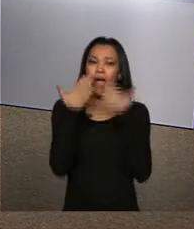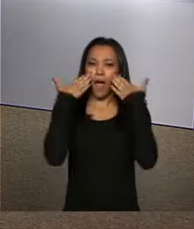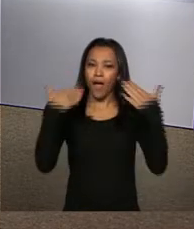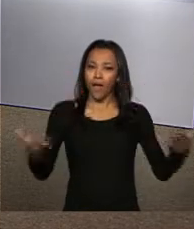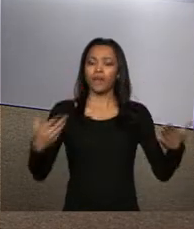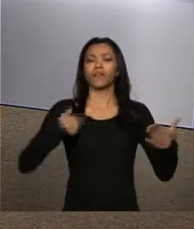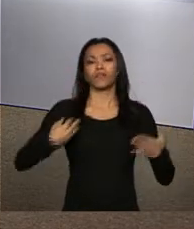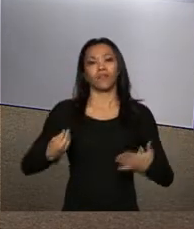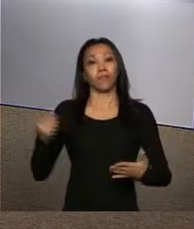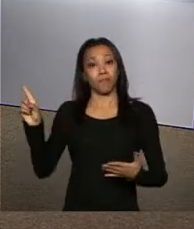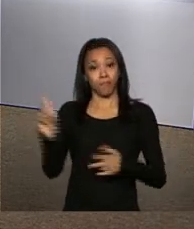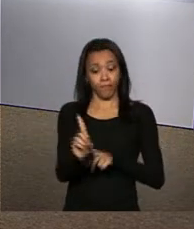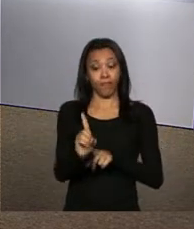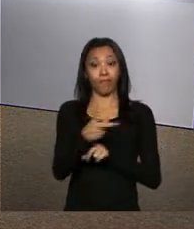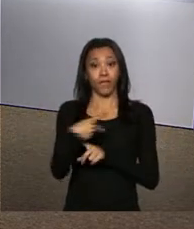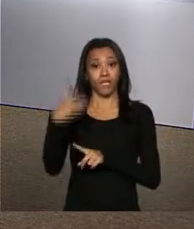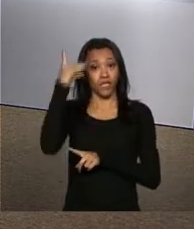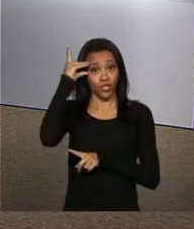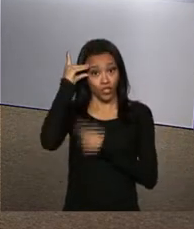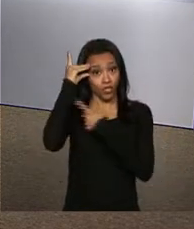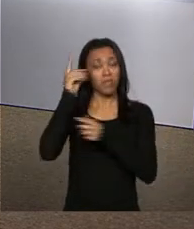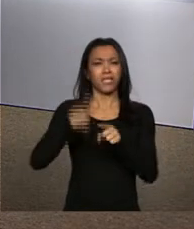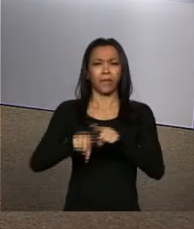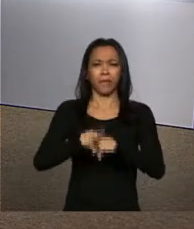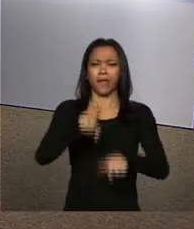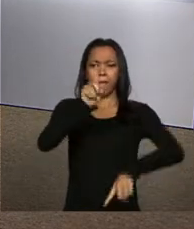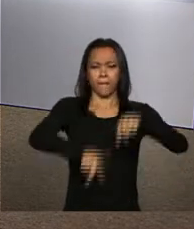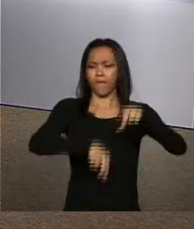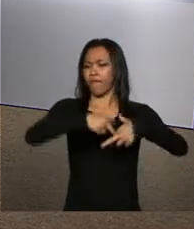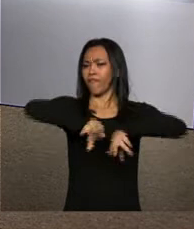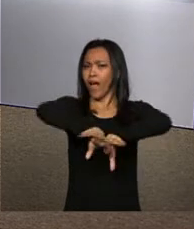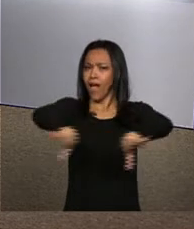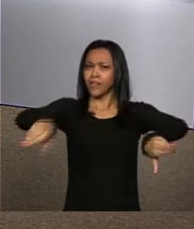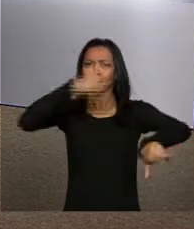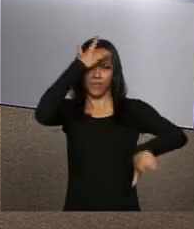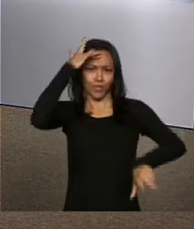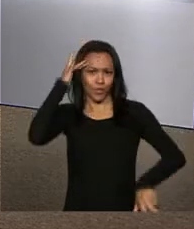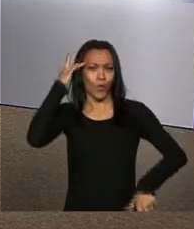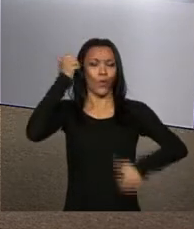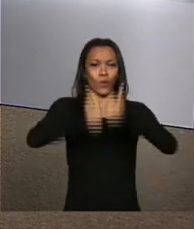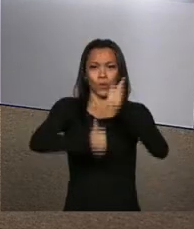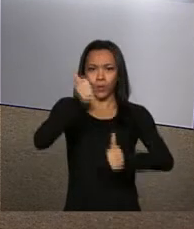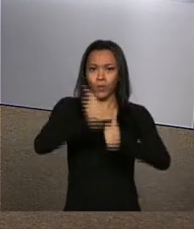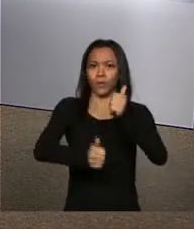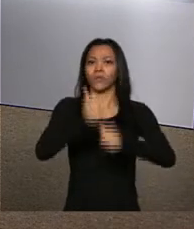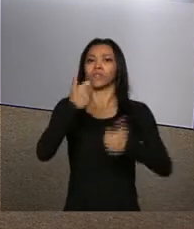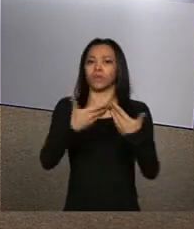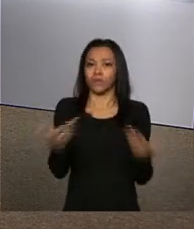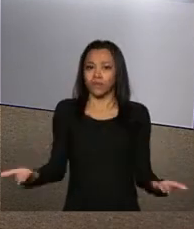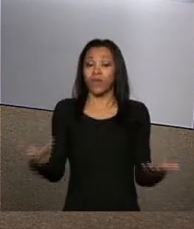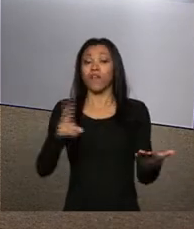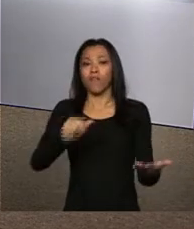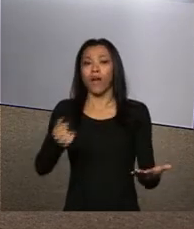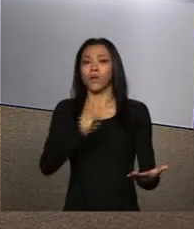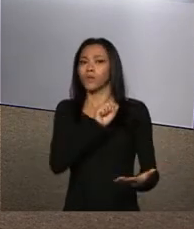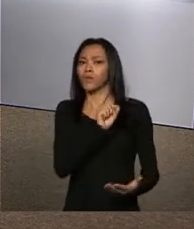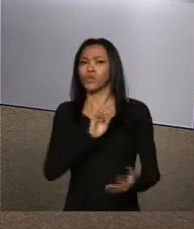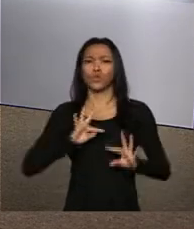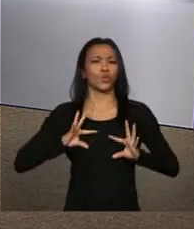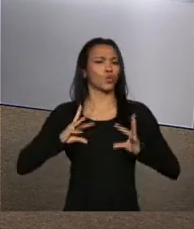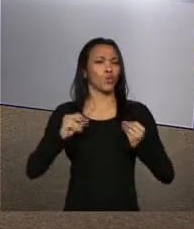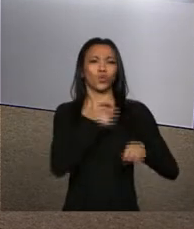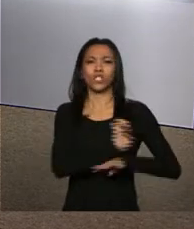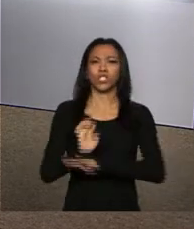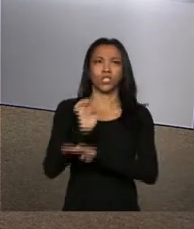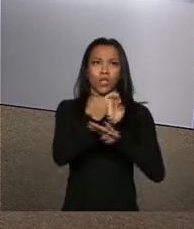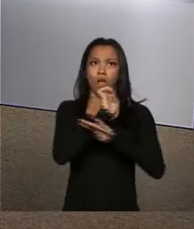presença da presidenta Dilma Rousseff, de atletas e representantes do Comitê Olímpico do Brasil. Ela vai percorrer todos os